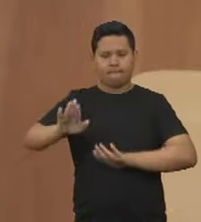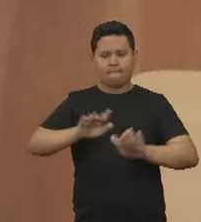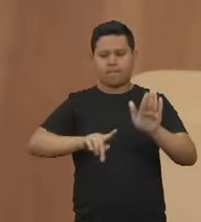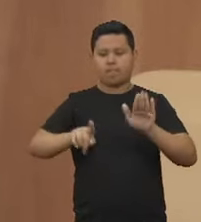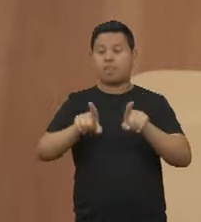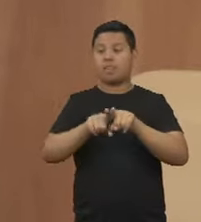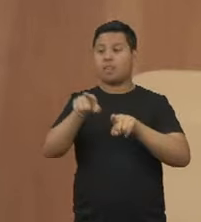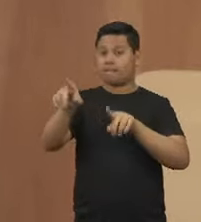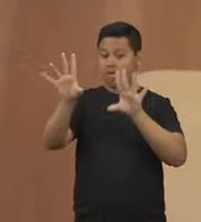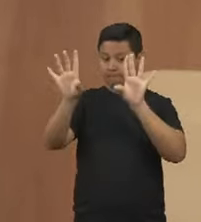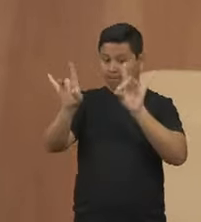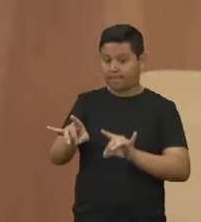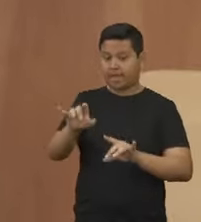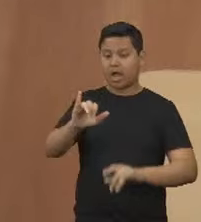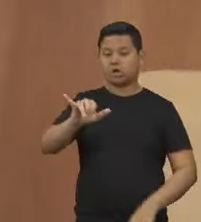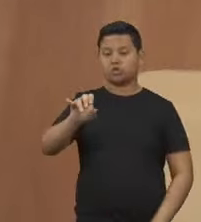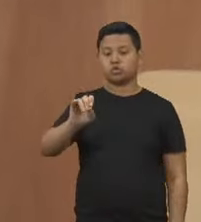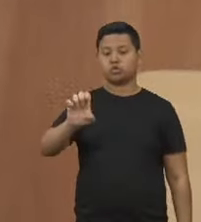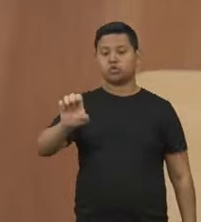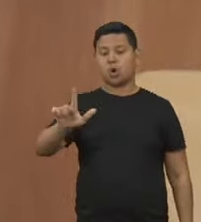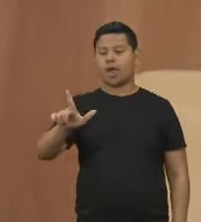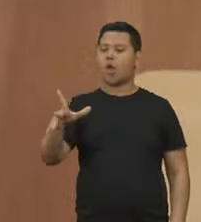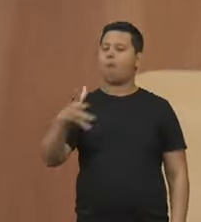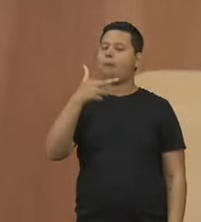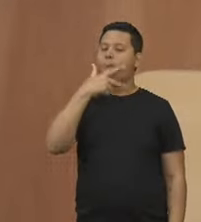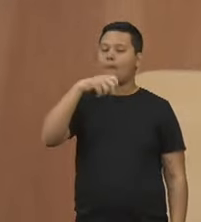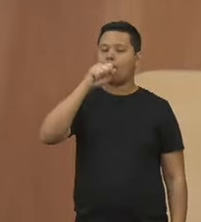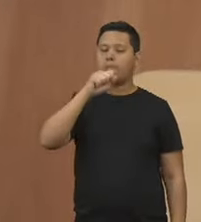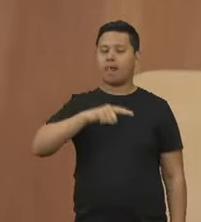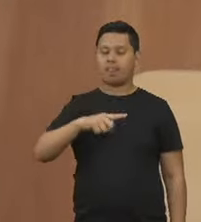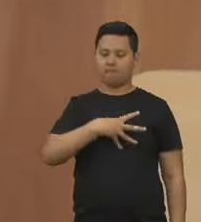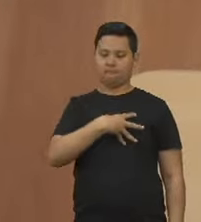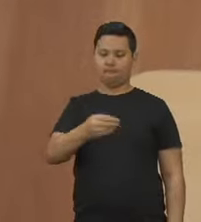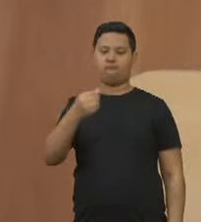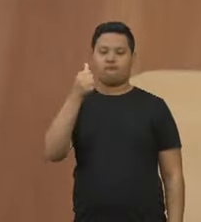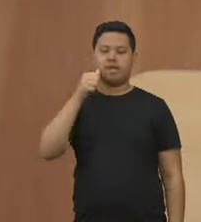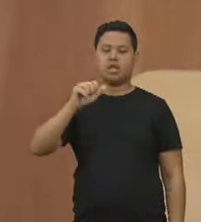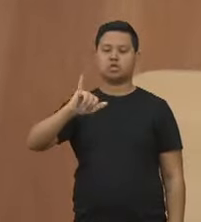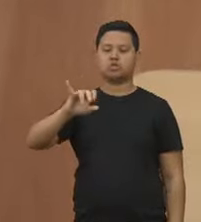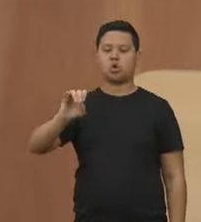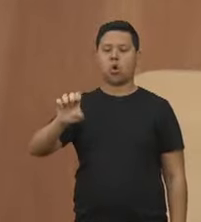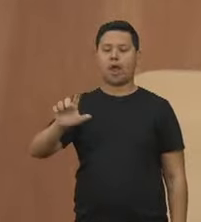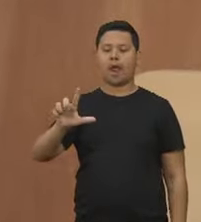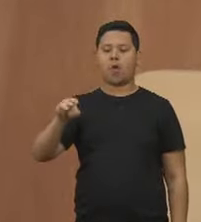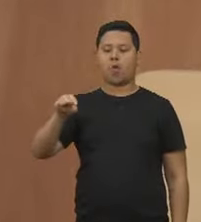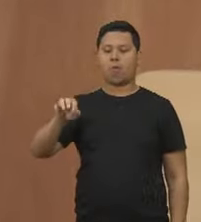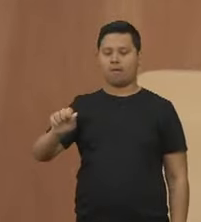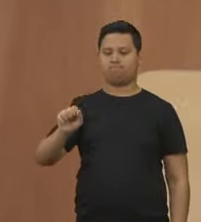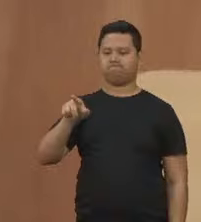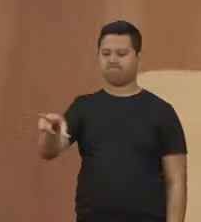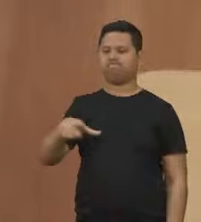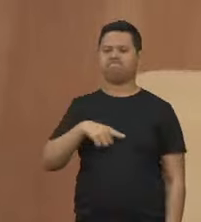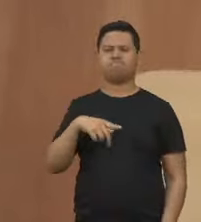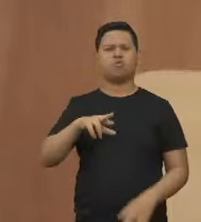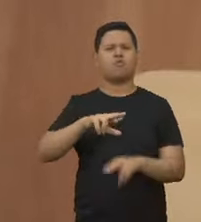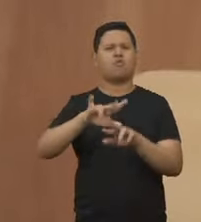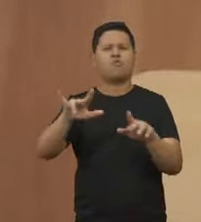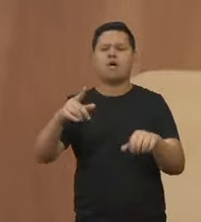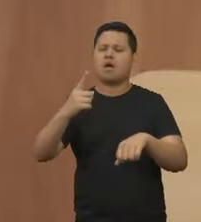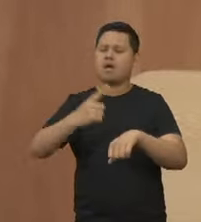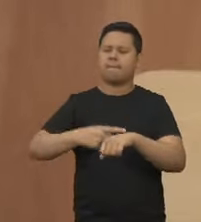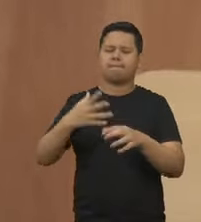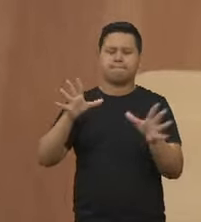para o Joel, que é pai da Joelma, que hoje não está bem de saúde, mas Joel, Nós tivemos vários momentos felizes